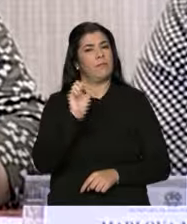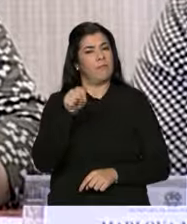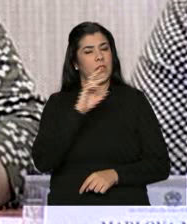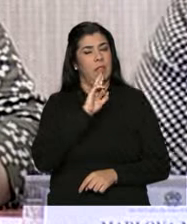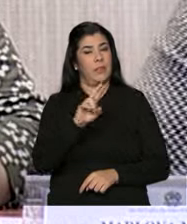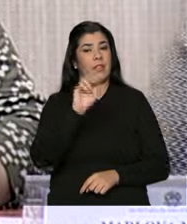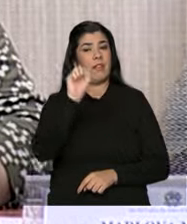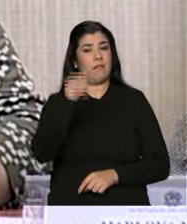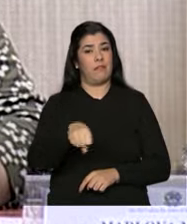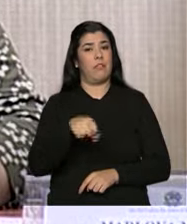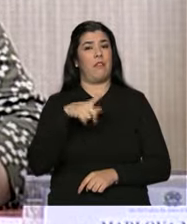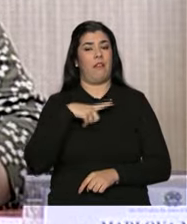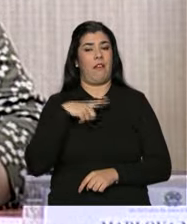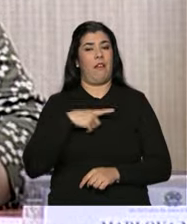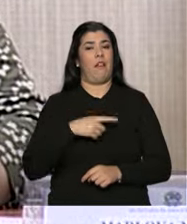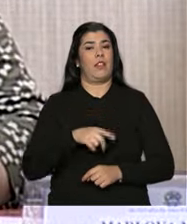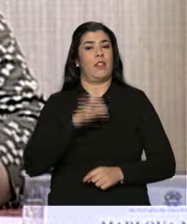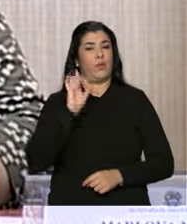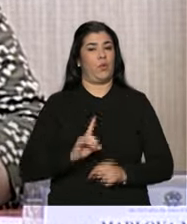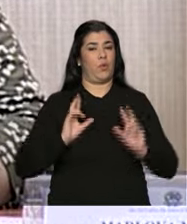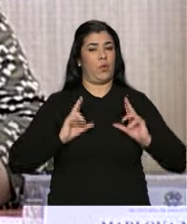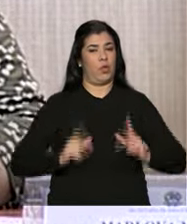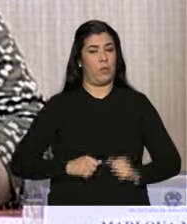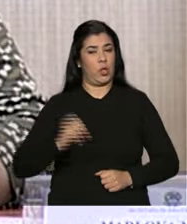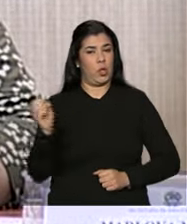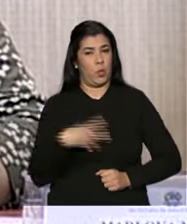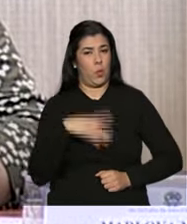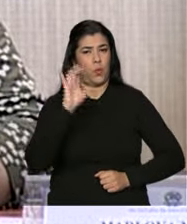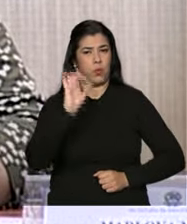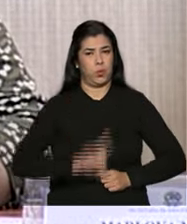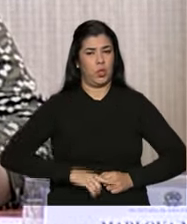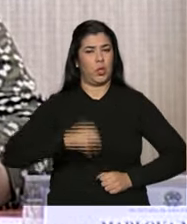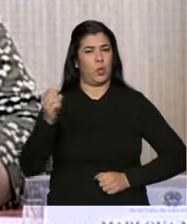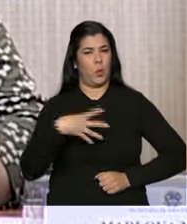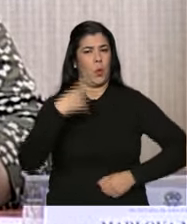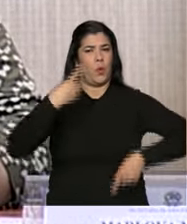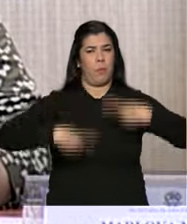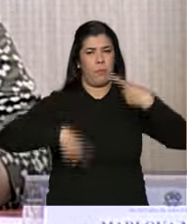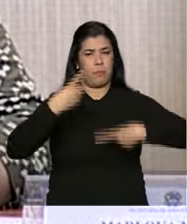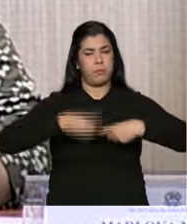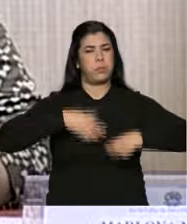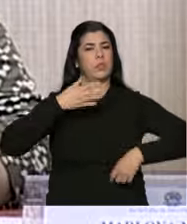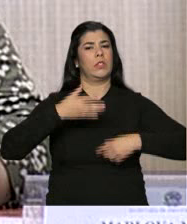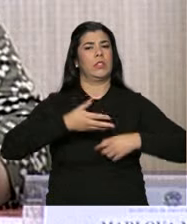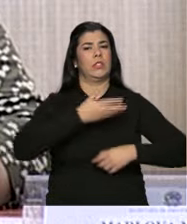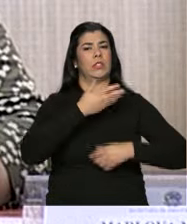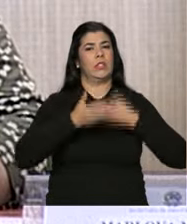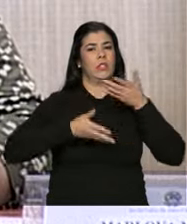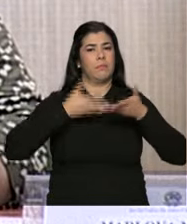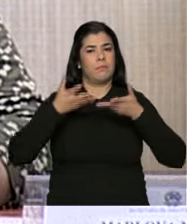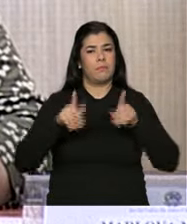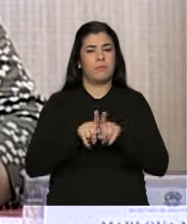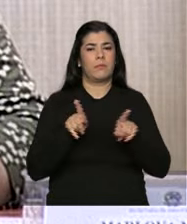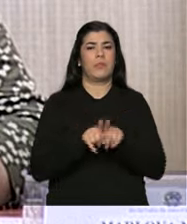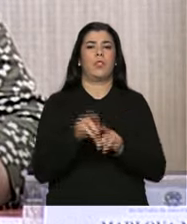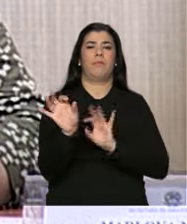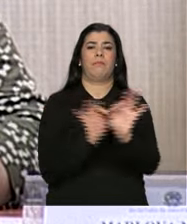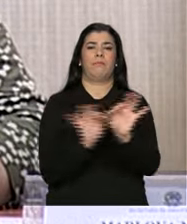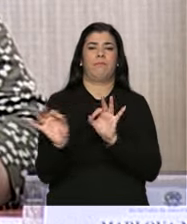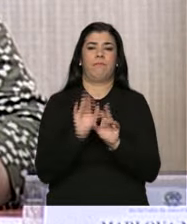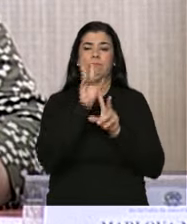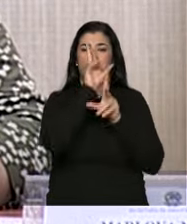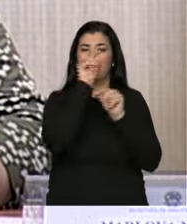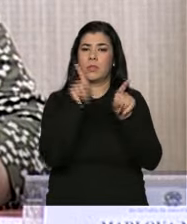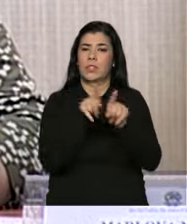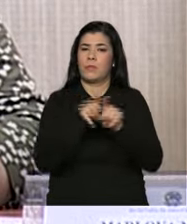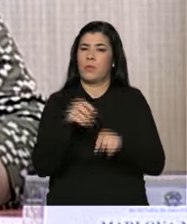novos direitos que precisam ser conquistados. Sim, há novas políticas públicas que precisam ser organizadas, fortalecidas